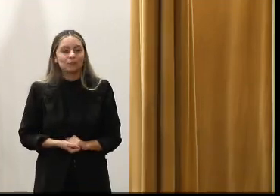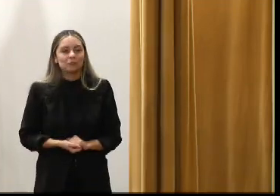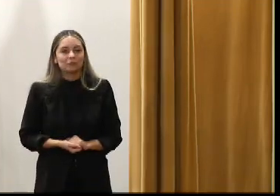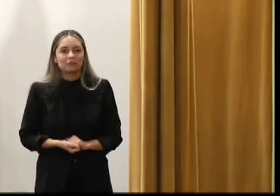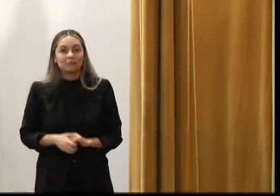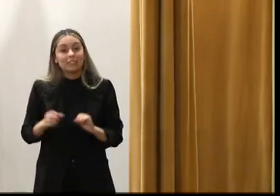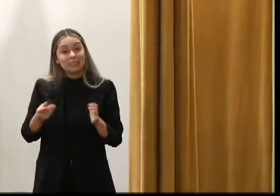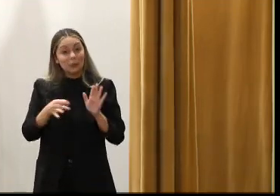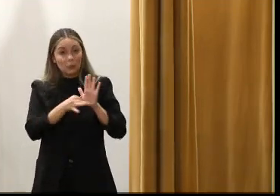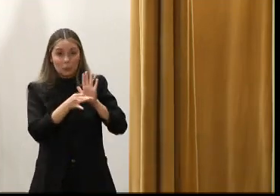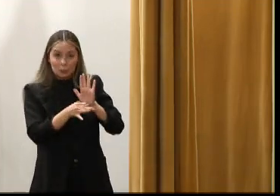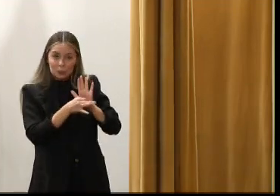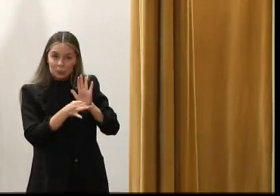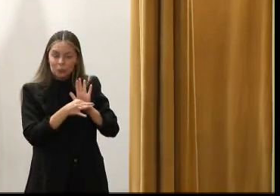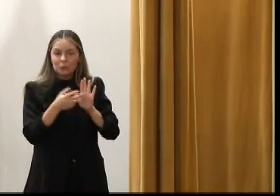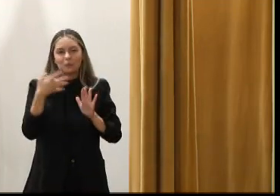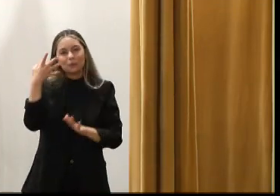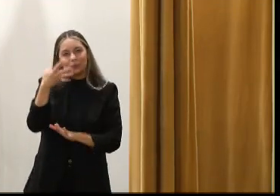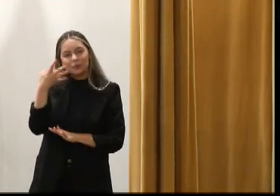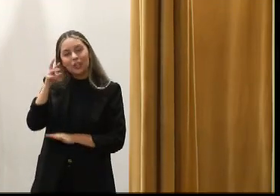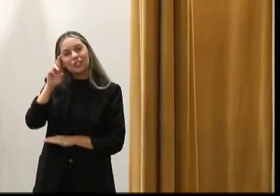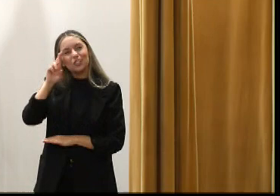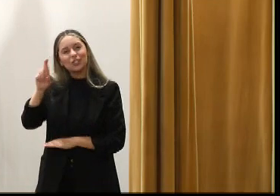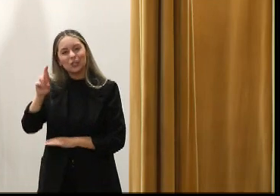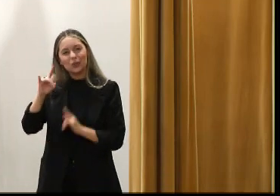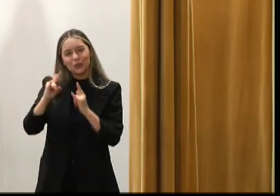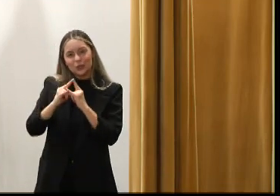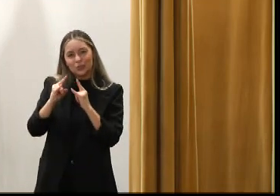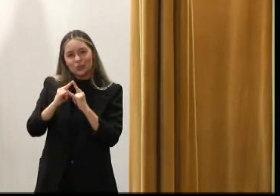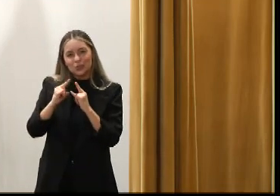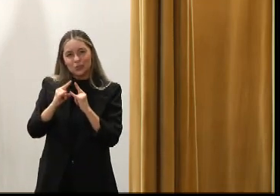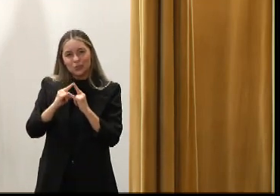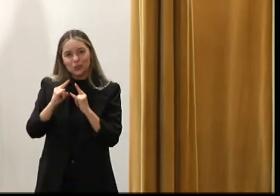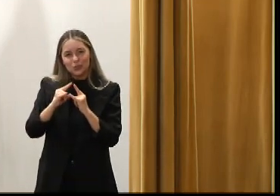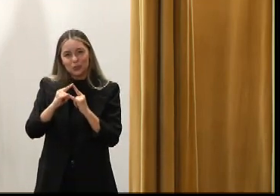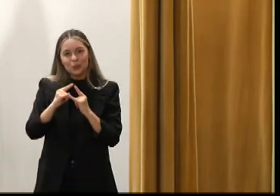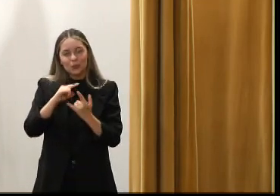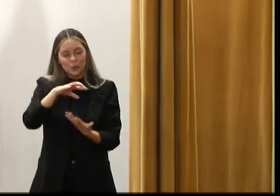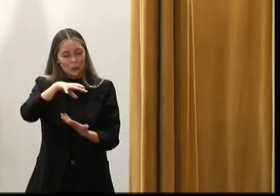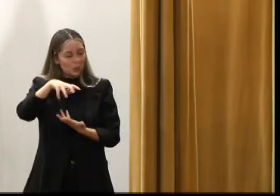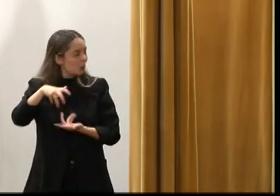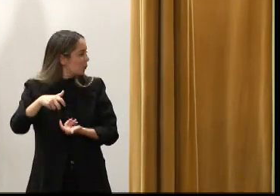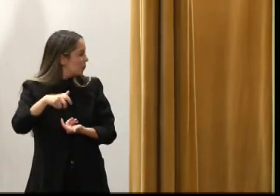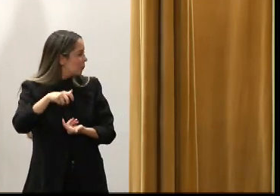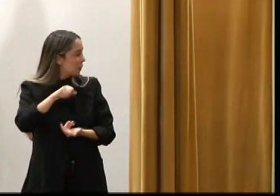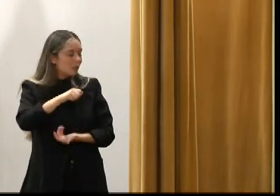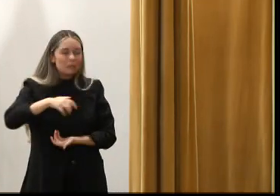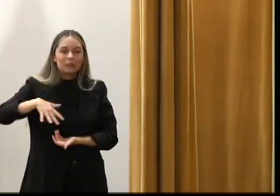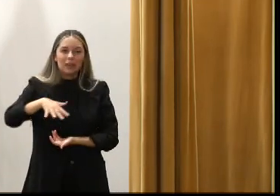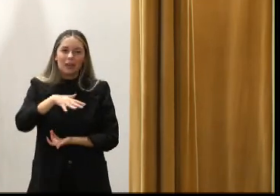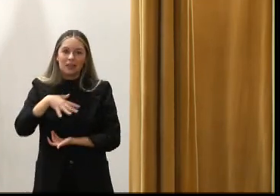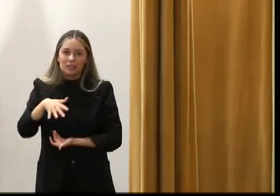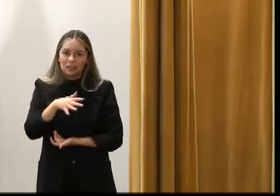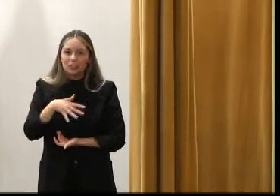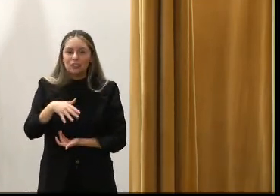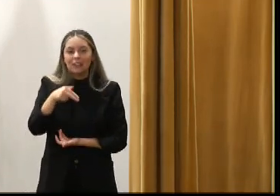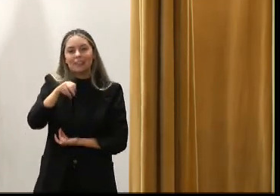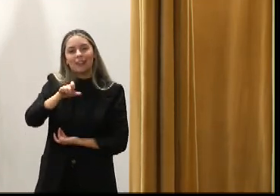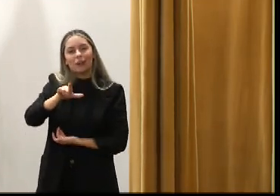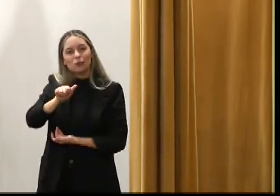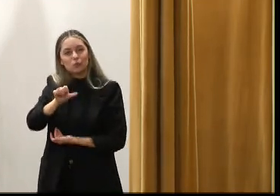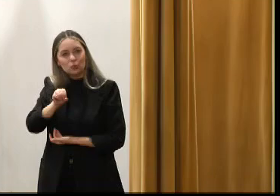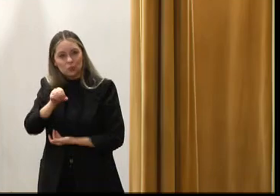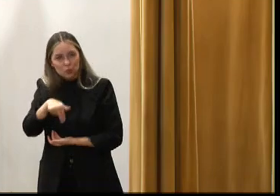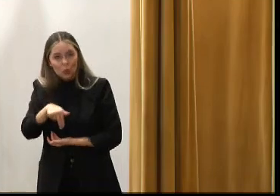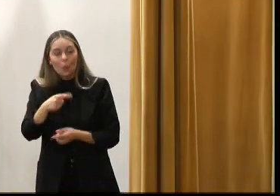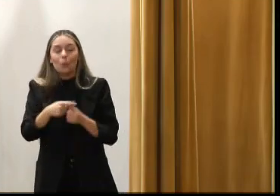Fará uso da palavra o diretor do Instituto do Meio Ambiente da PUC-RS, professor Dr. Nelson Ferreira Fontoura, que neste evento